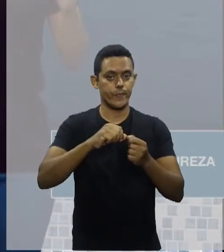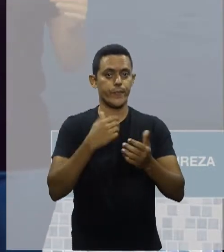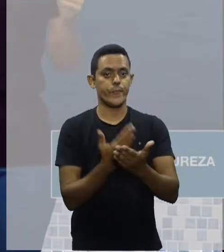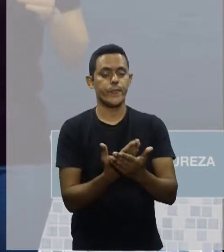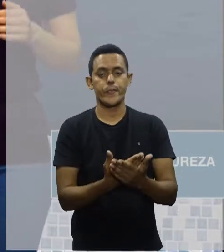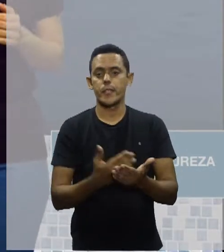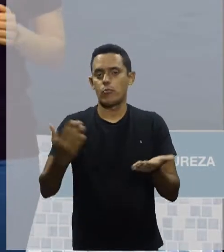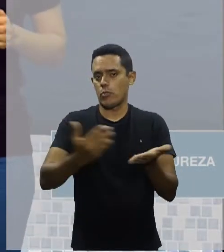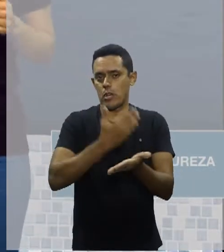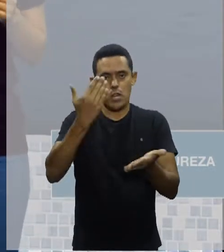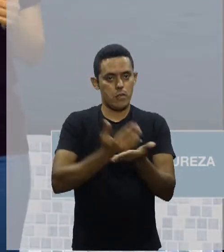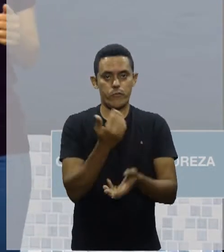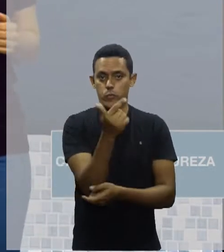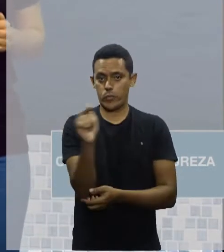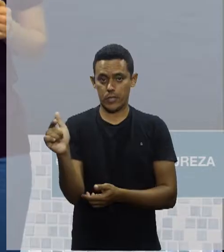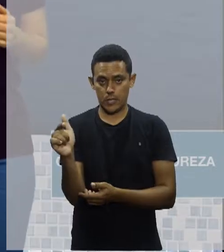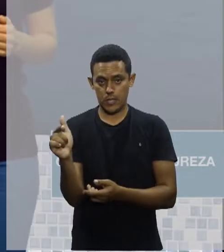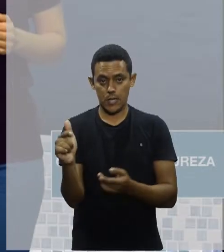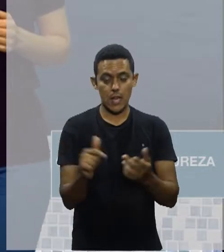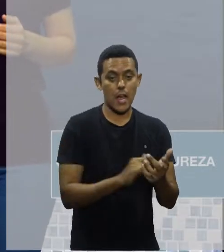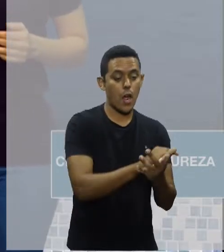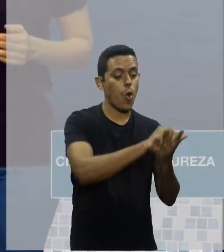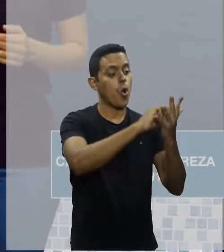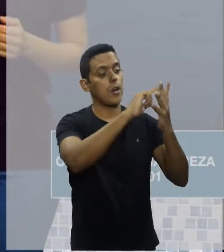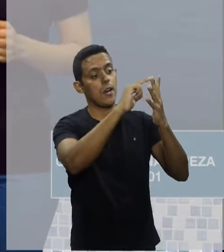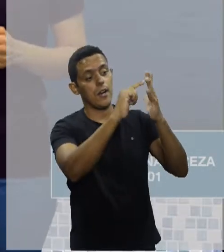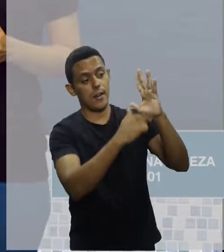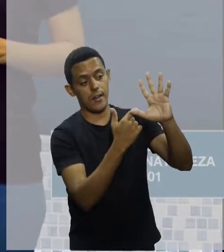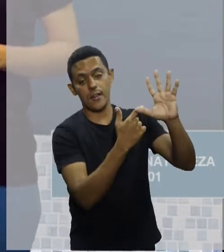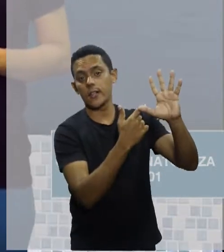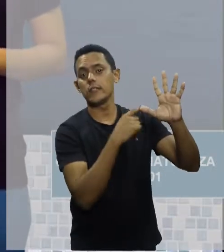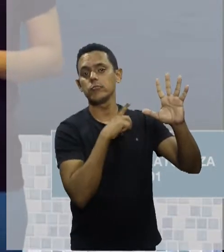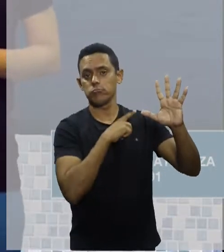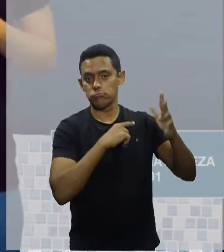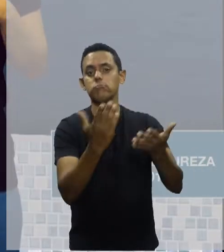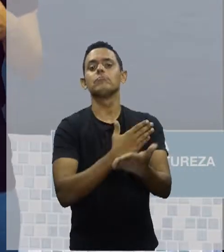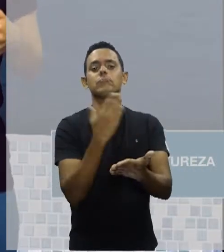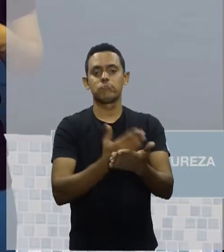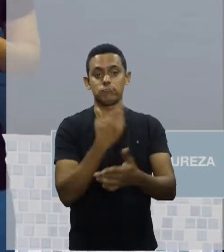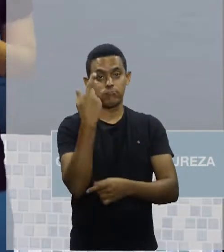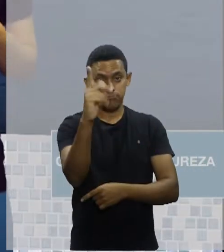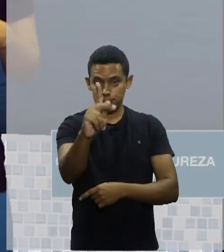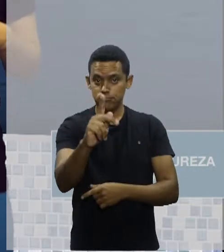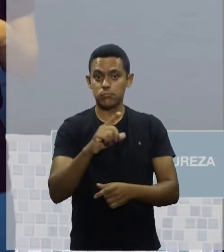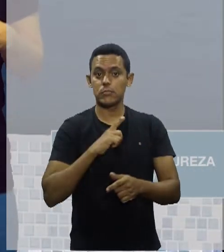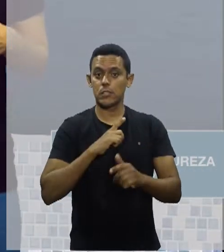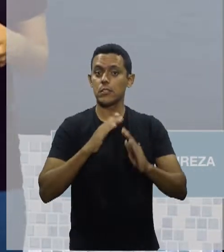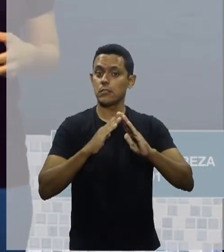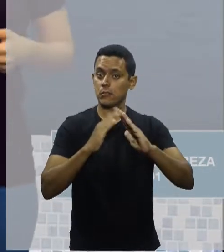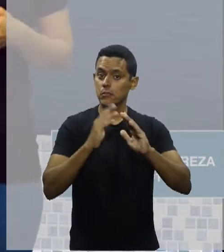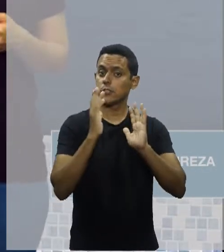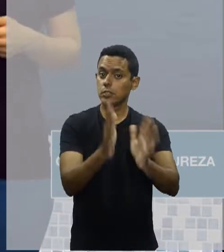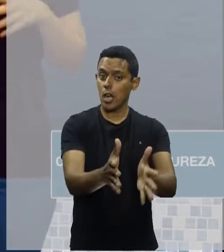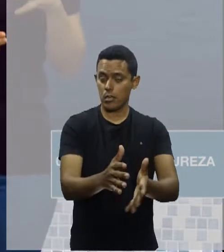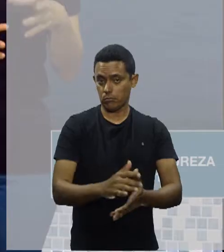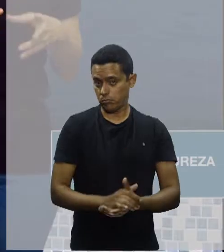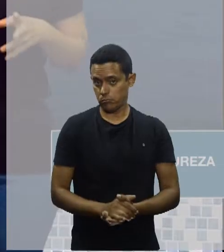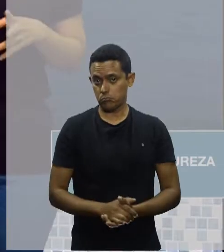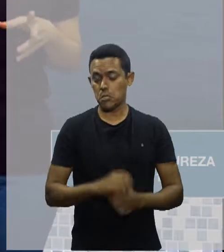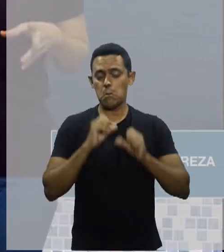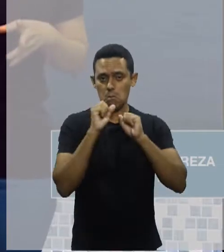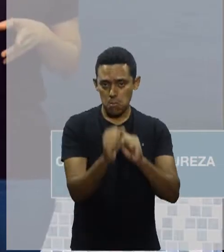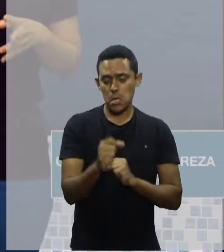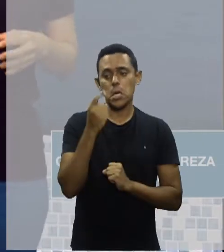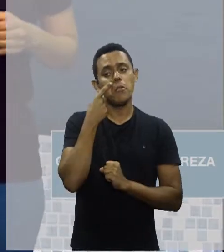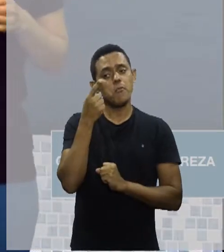que não está no livro de vocês. Todas as aulas seguintes estarão no livro didático. E vocês já podem até começar a consultar o livro para